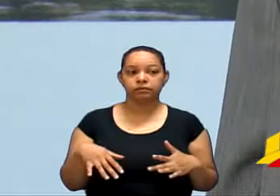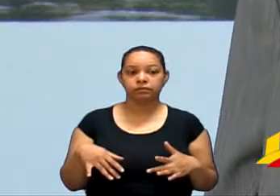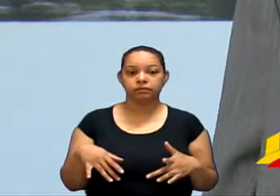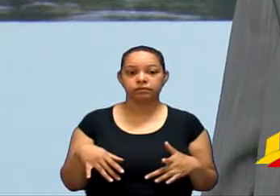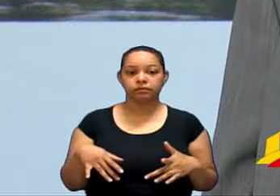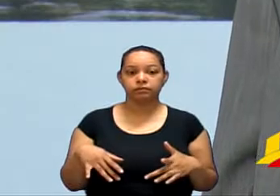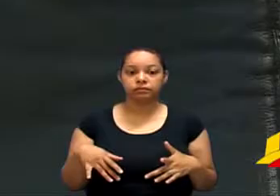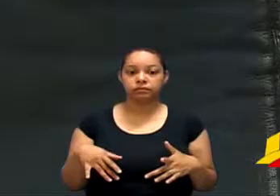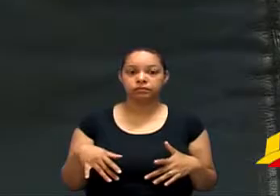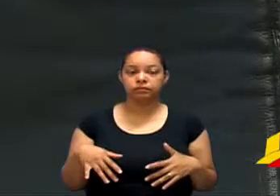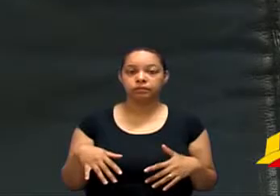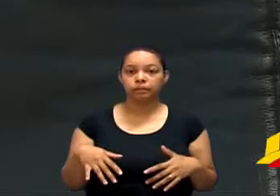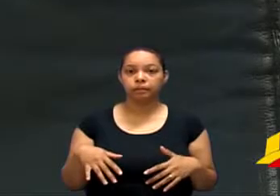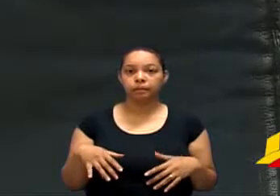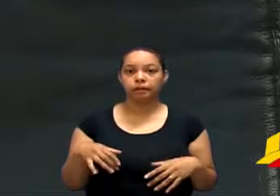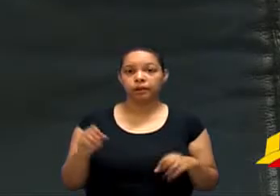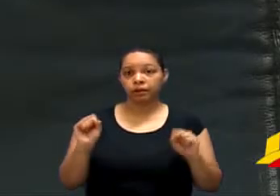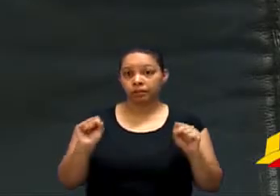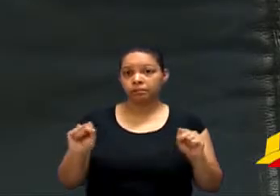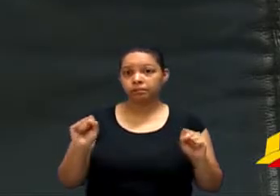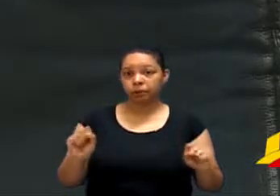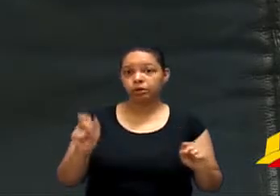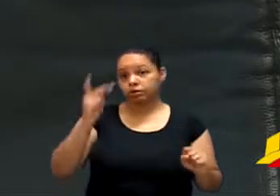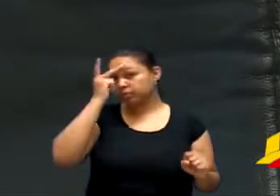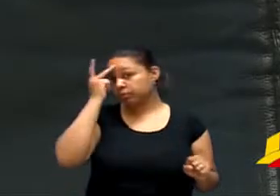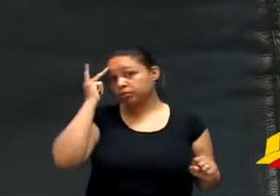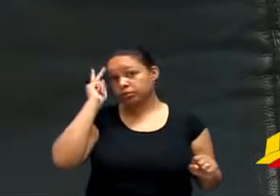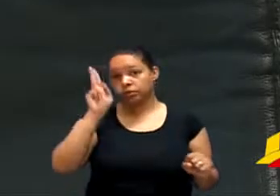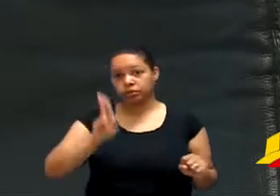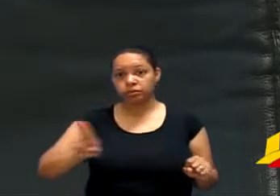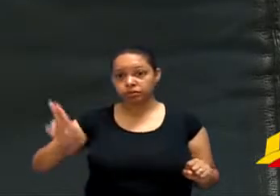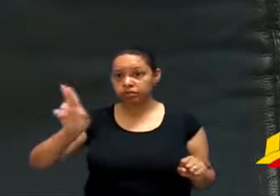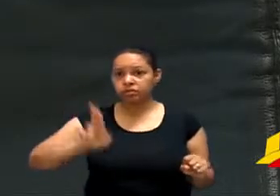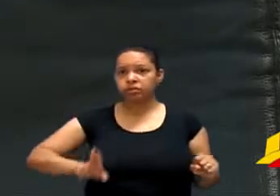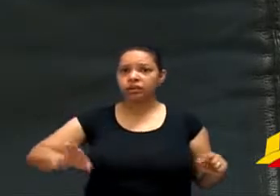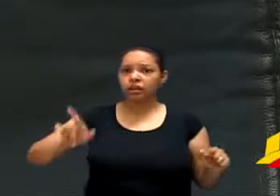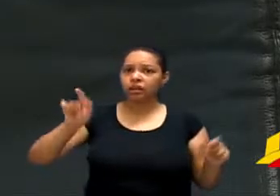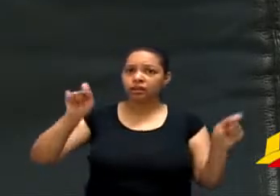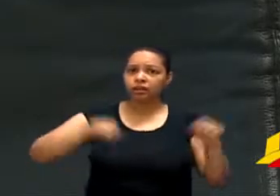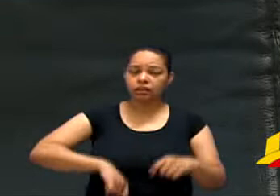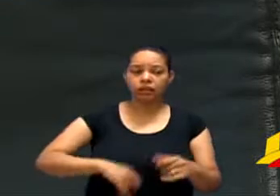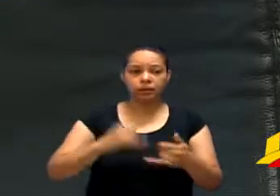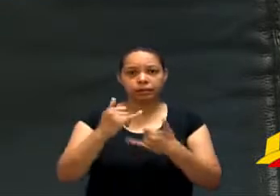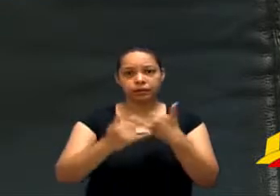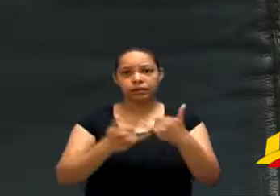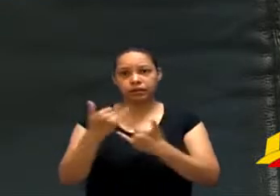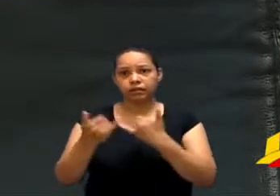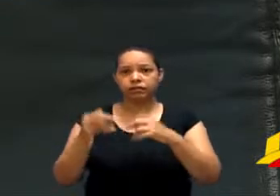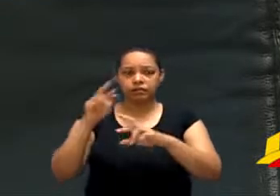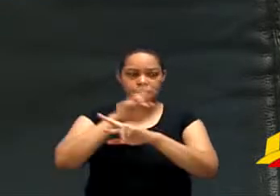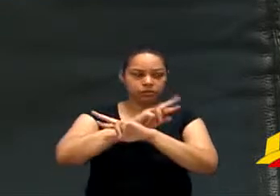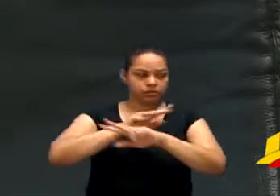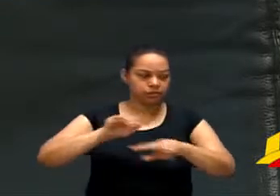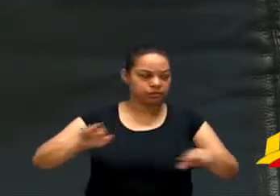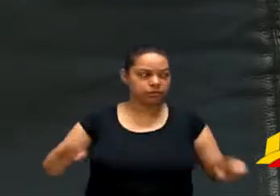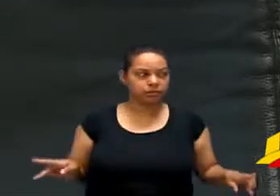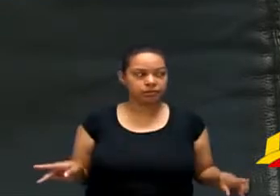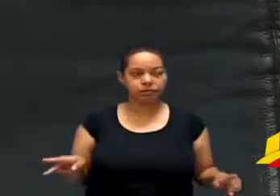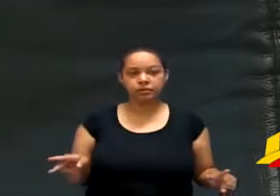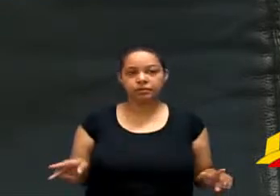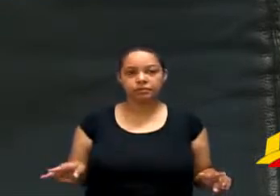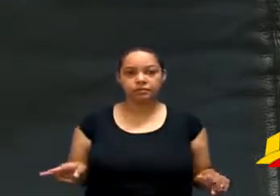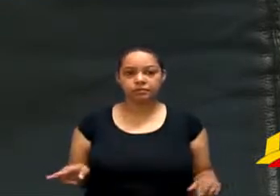para a comunidade tem socialização recreação né e tem vários espaços tem pessoas com